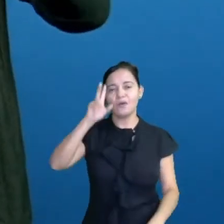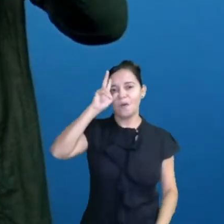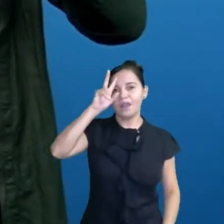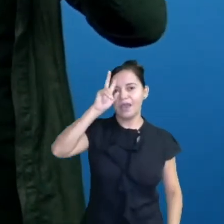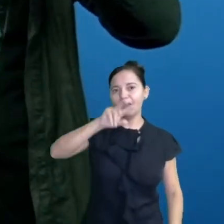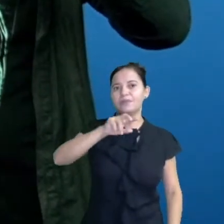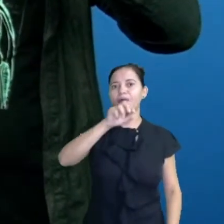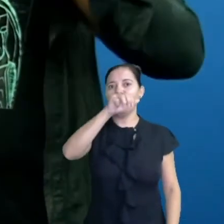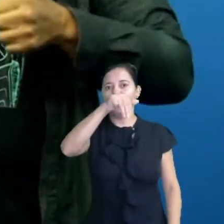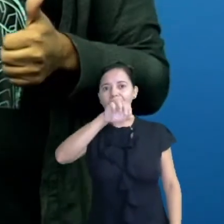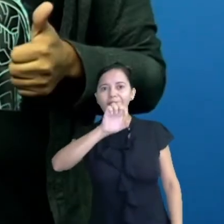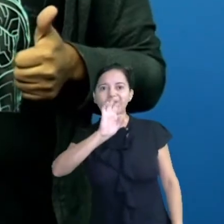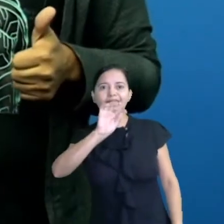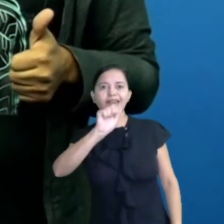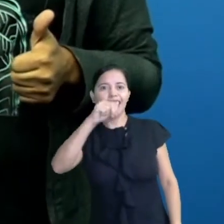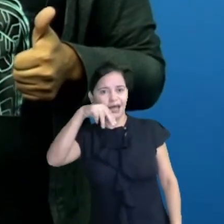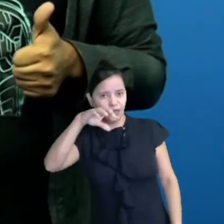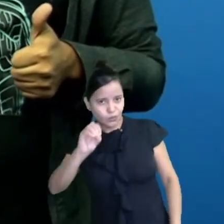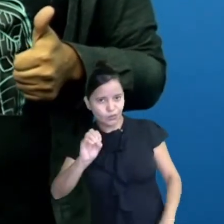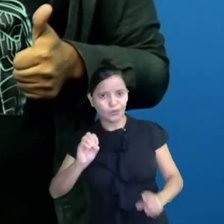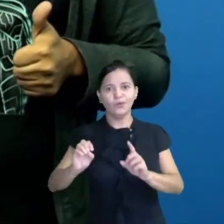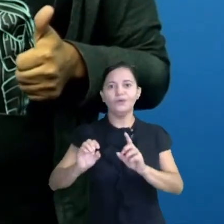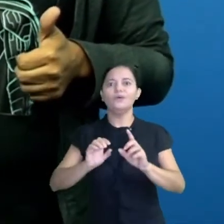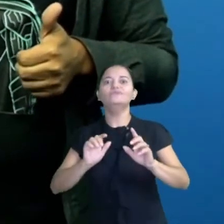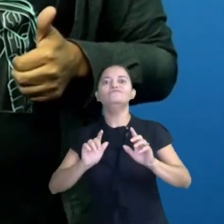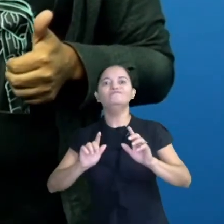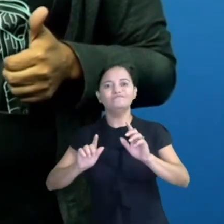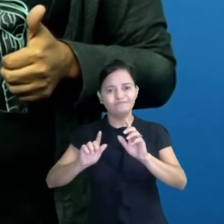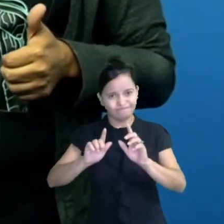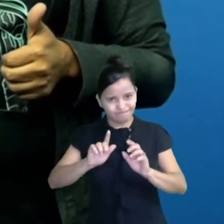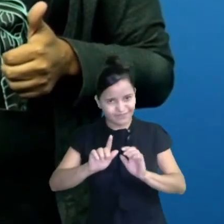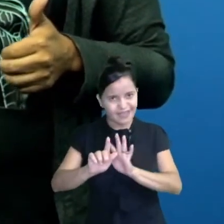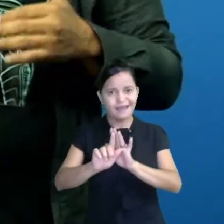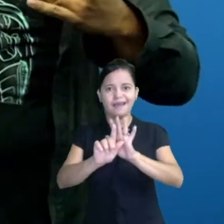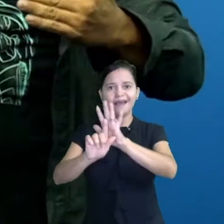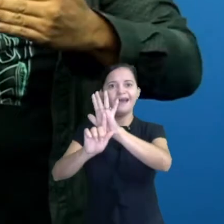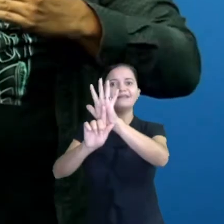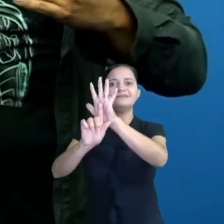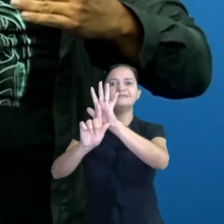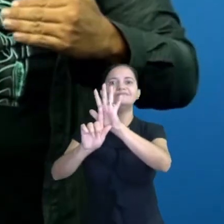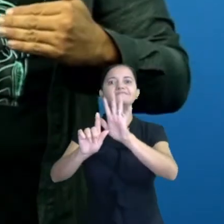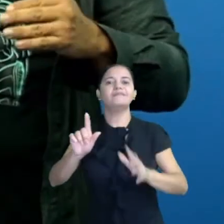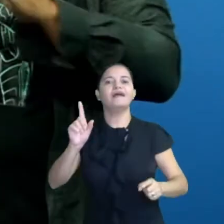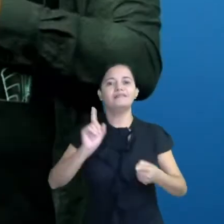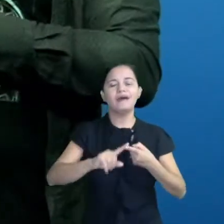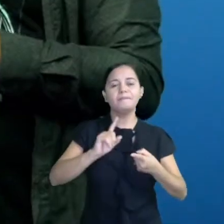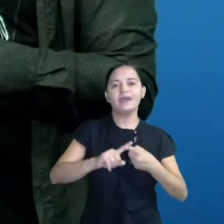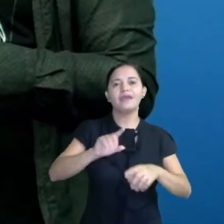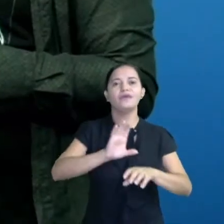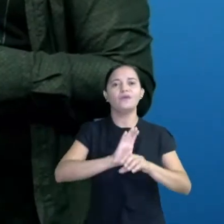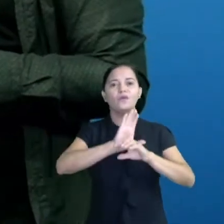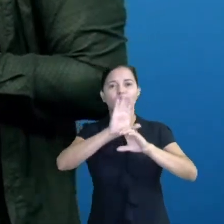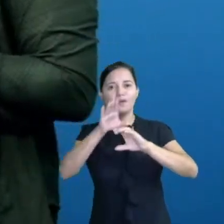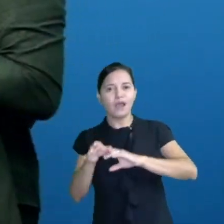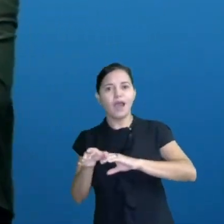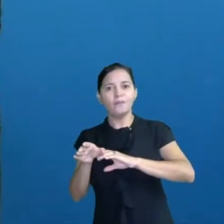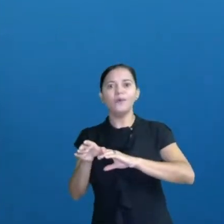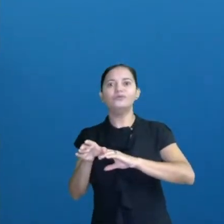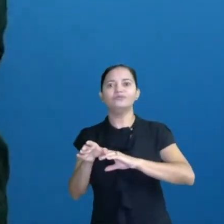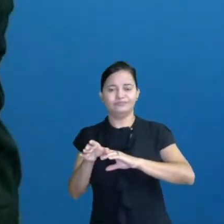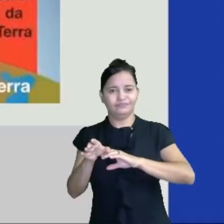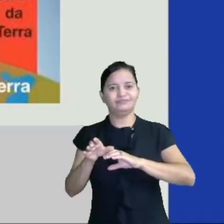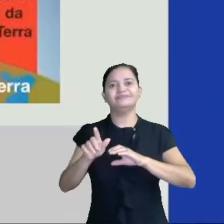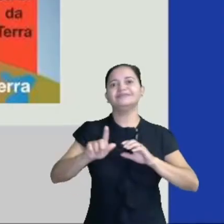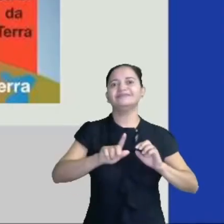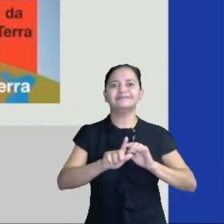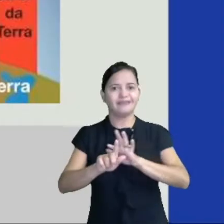de metano e lembre de CO2, ou gás carbônico. Tem uma relação íntima para que esse fenômeno possa ocorrer.